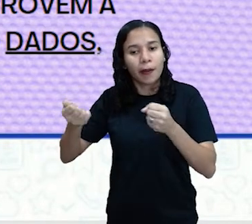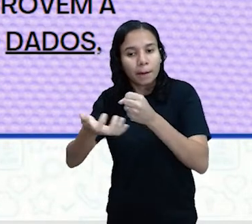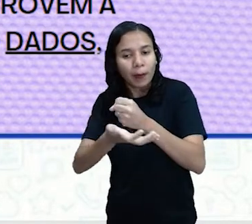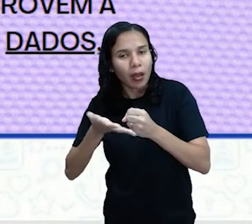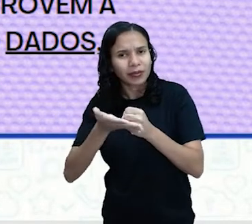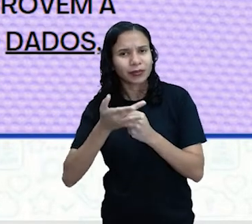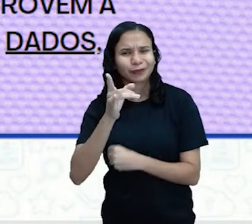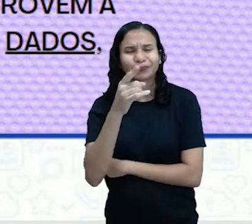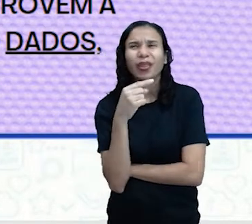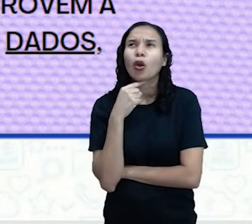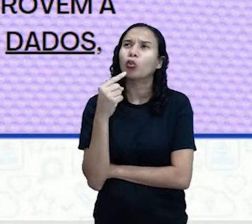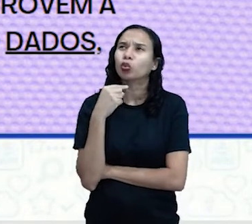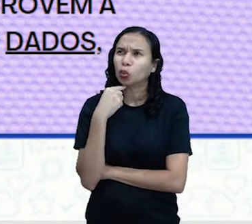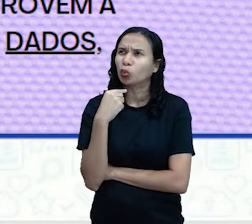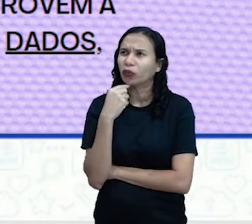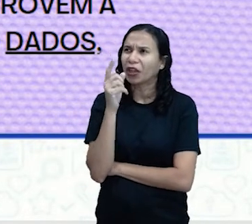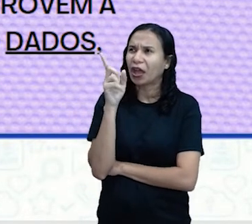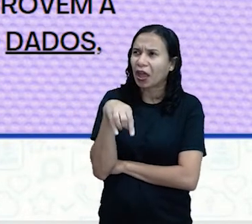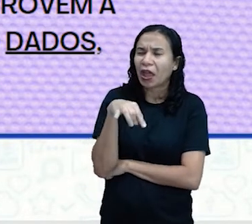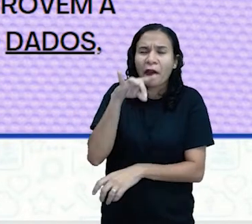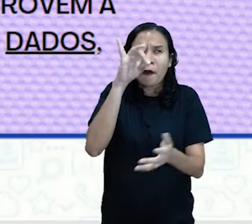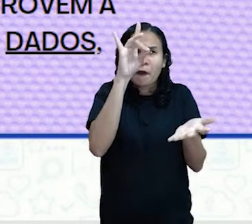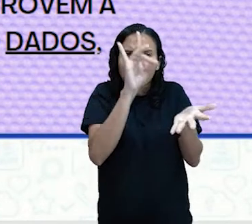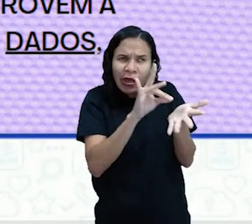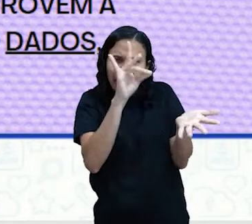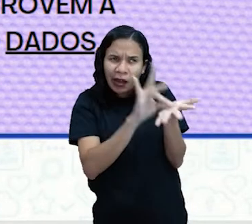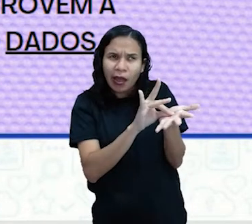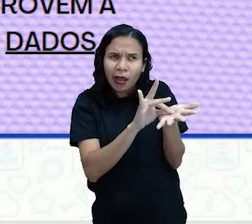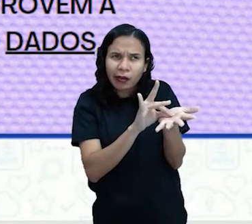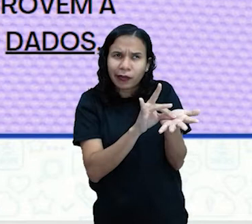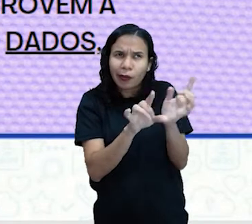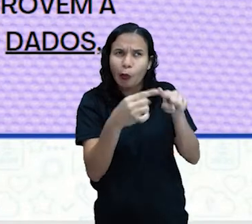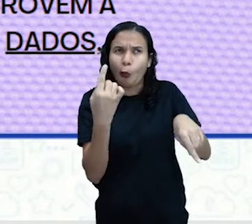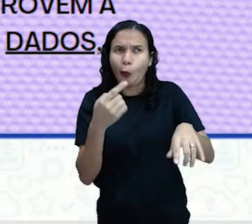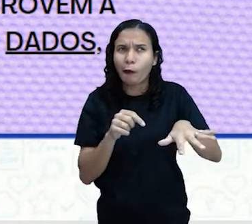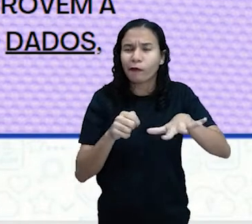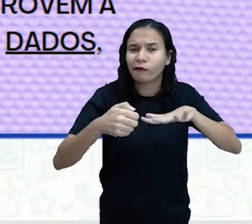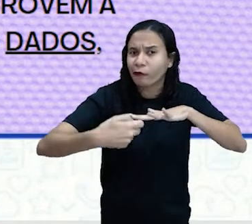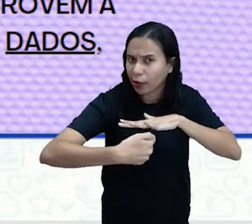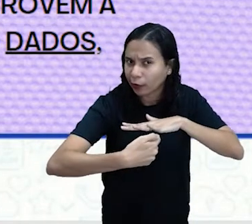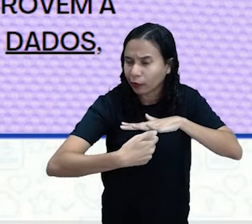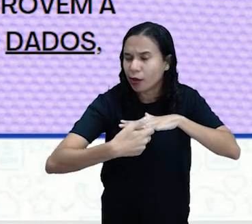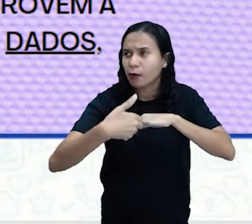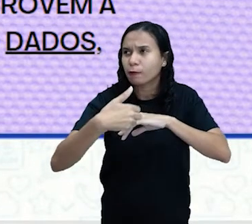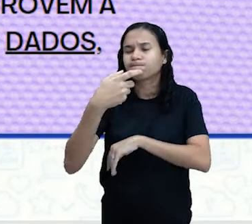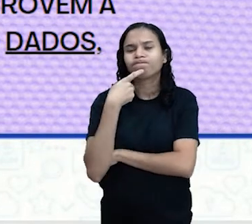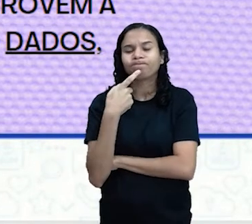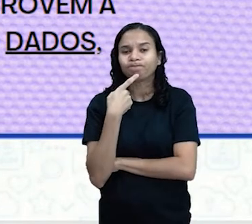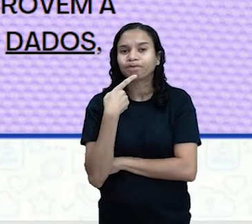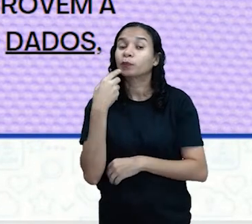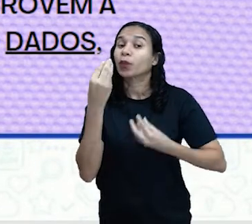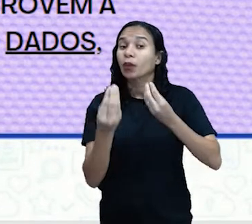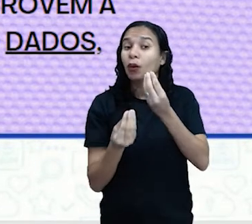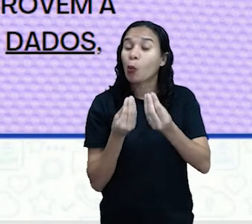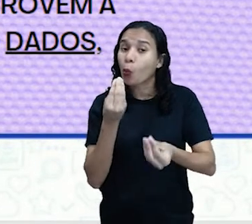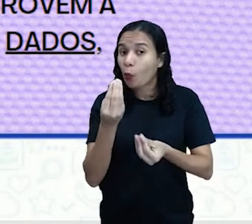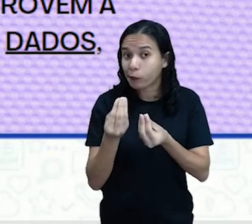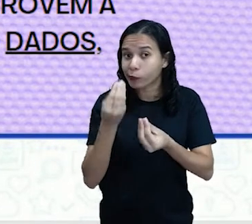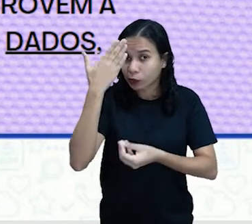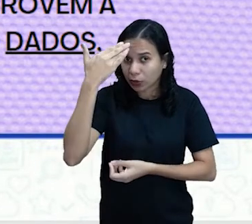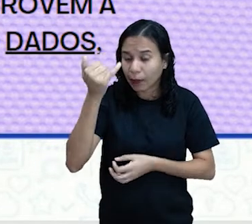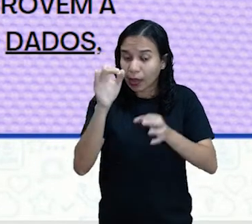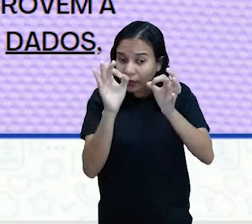na dúvida se a notícia que vocês receberam é fake news ou não, o que é que vocês precisam